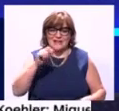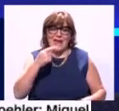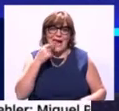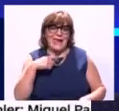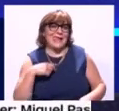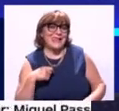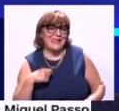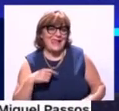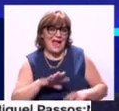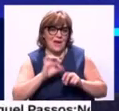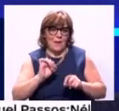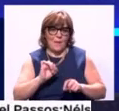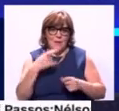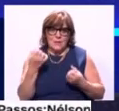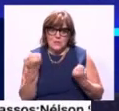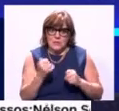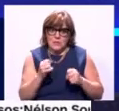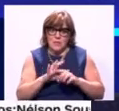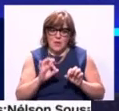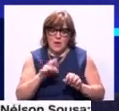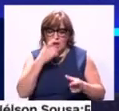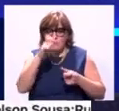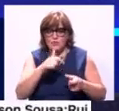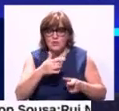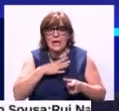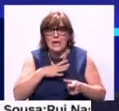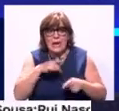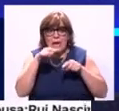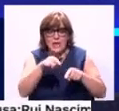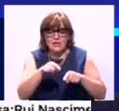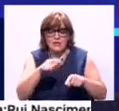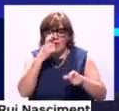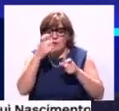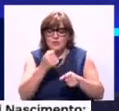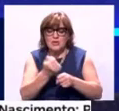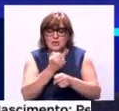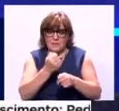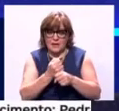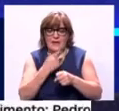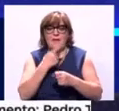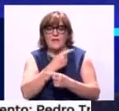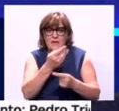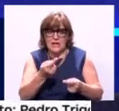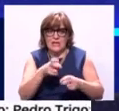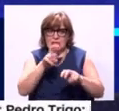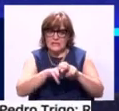queremos isso. E as pessoas com quem eu quero trabalhar, sentar-me aí à mesa